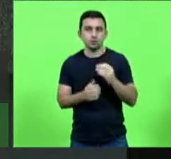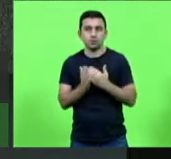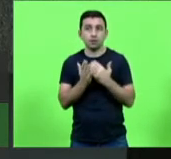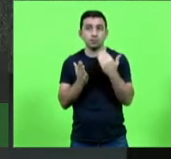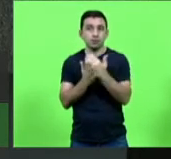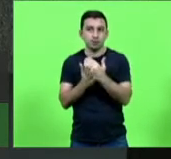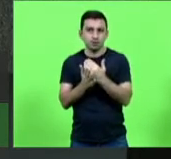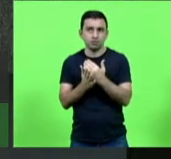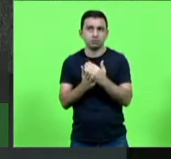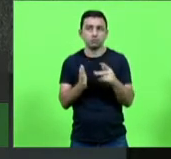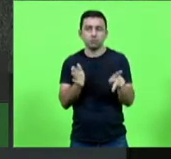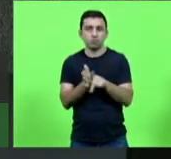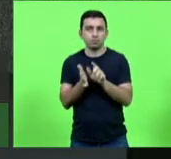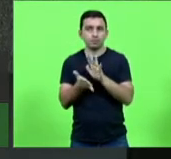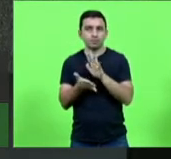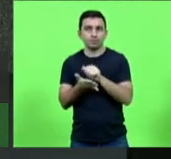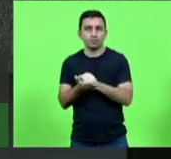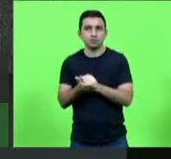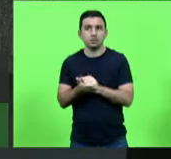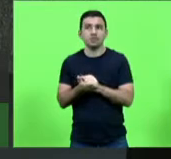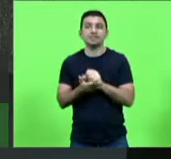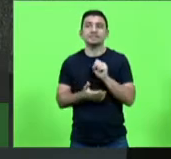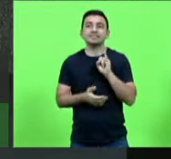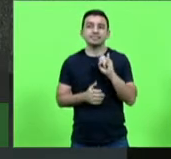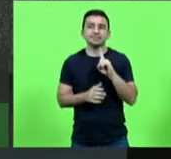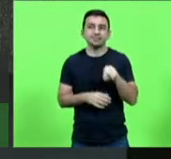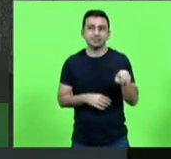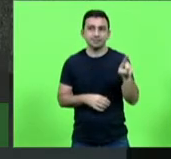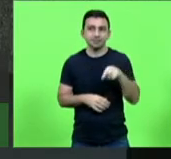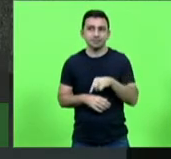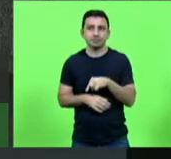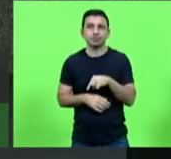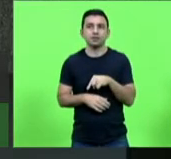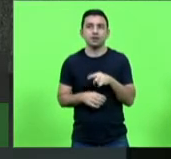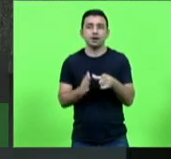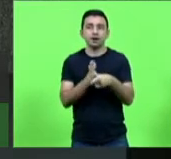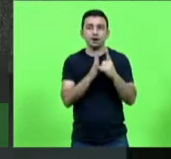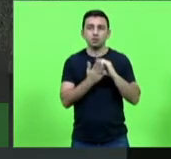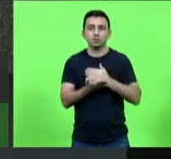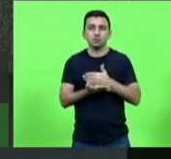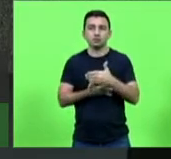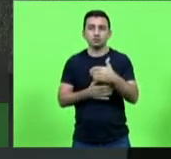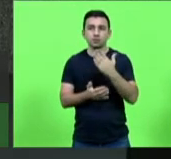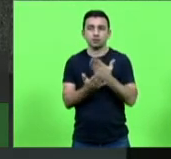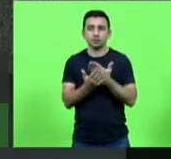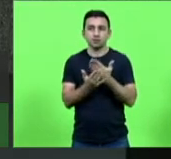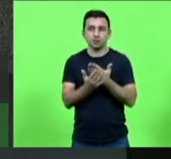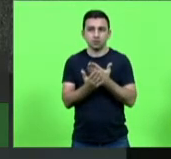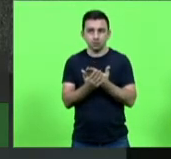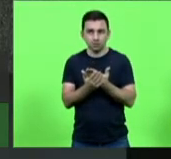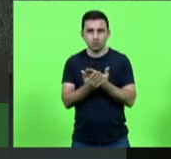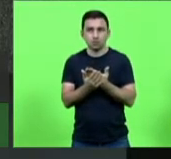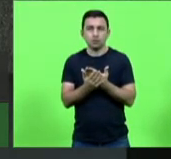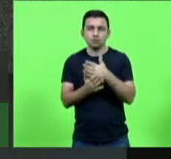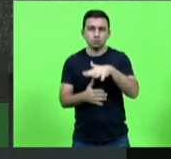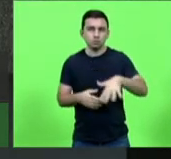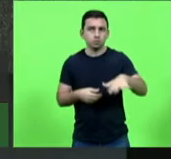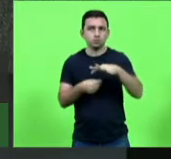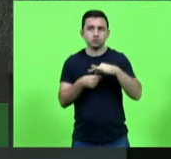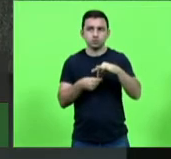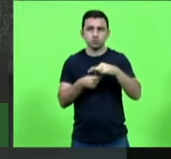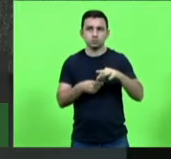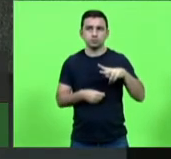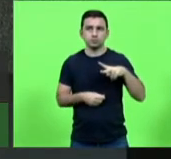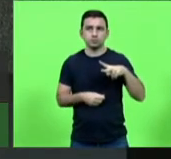título de matrícula, em caso de cancelamento antes do início das aulas, nas instituições privadas das de